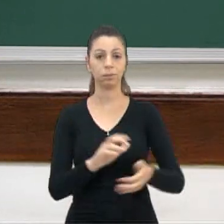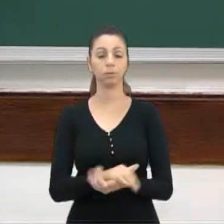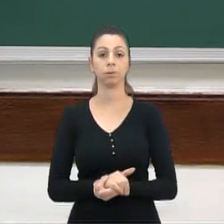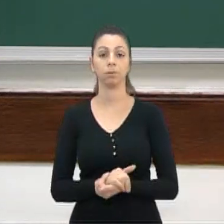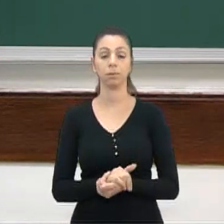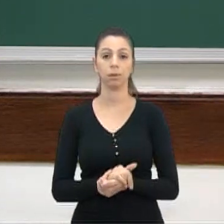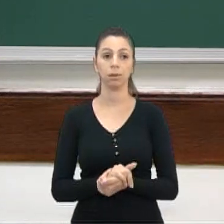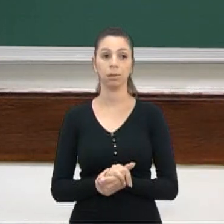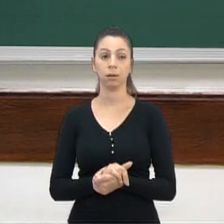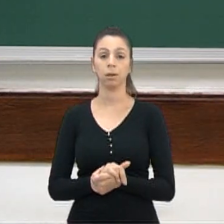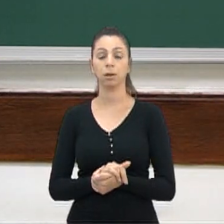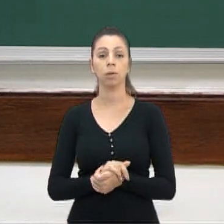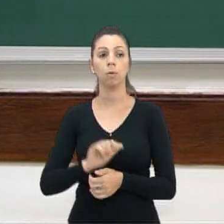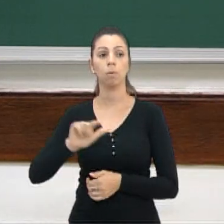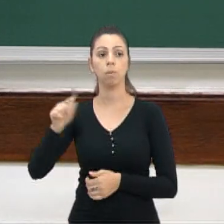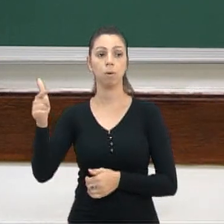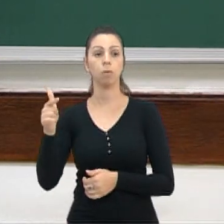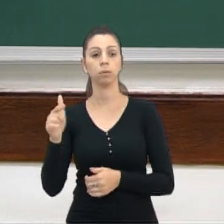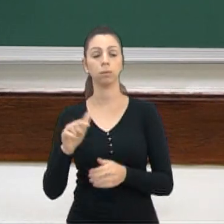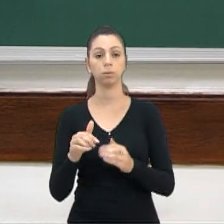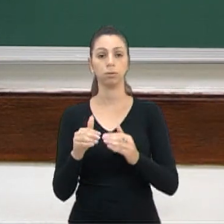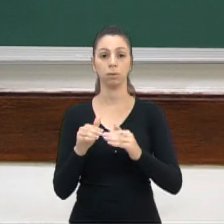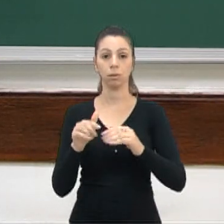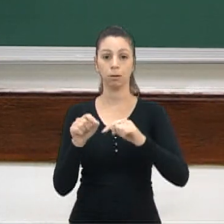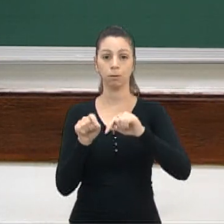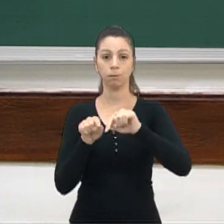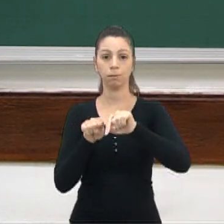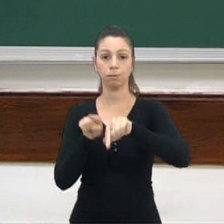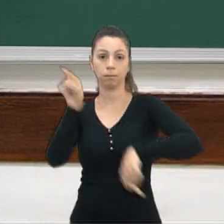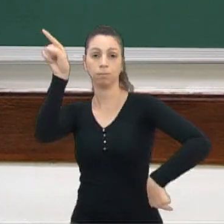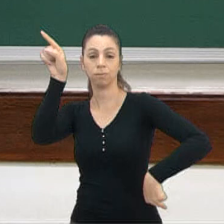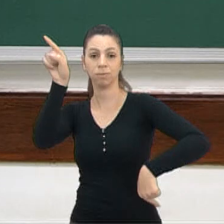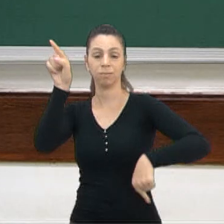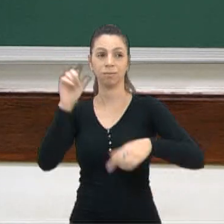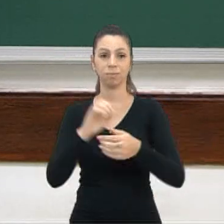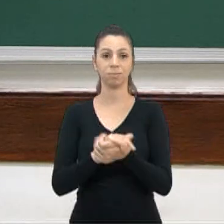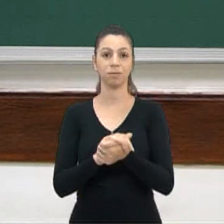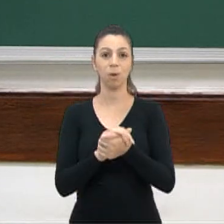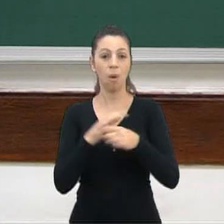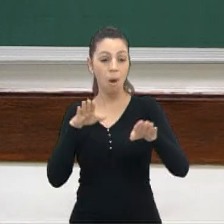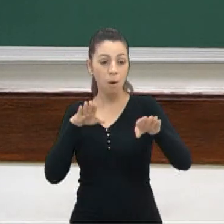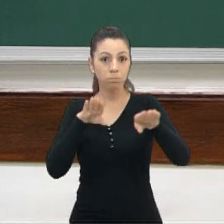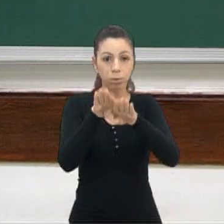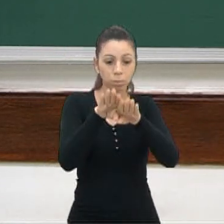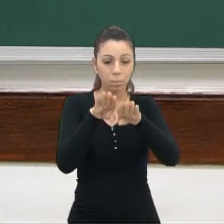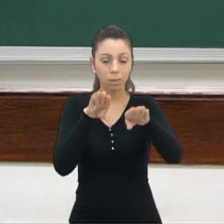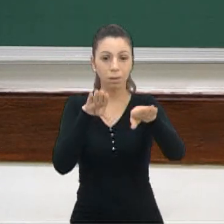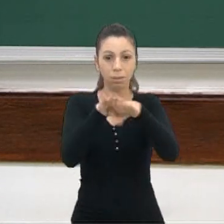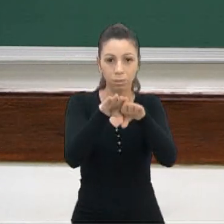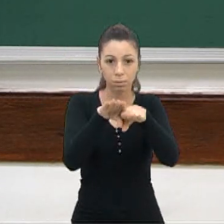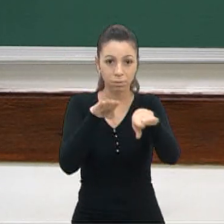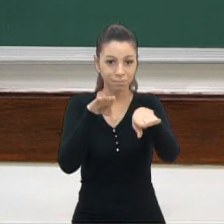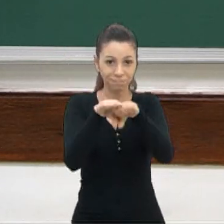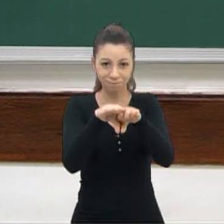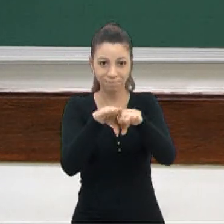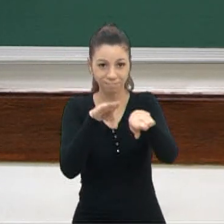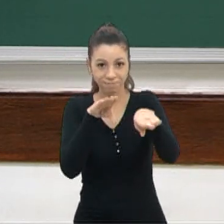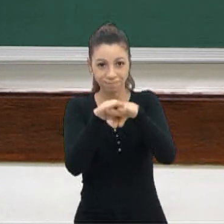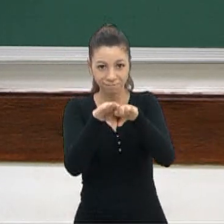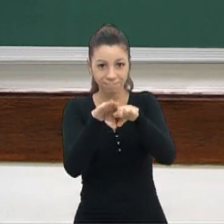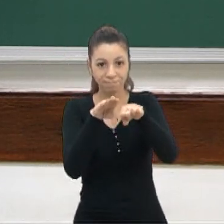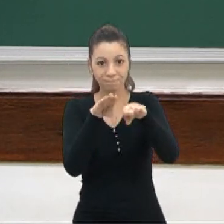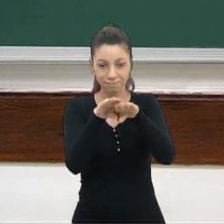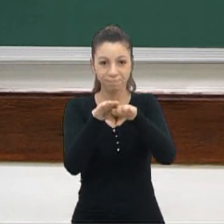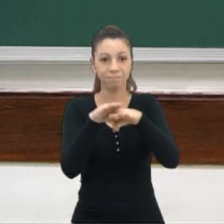movimento transformante, quando ocorre o atrito lateral das placas